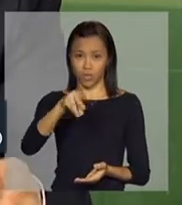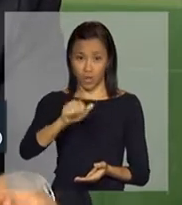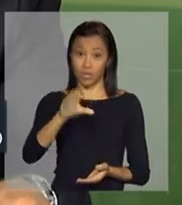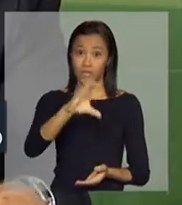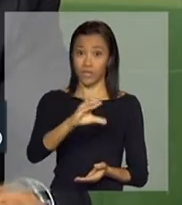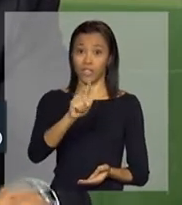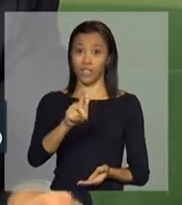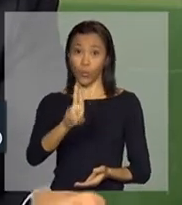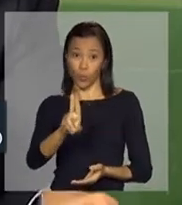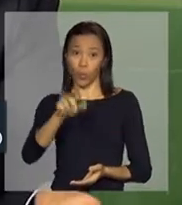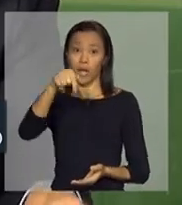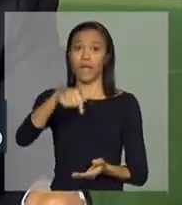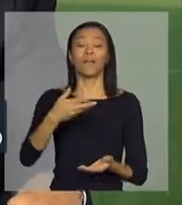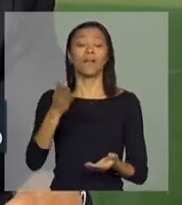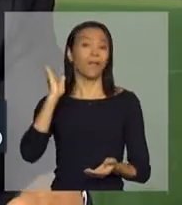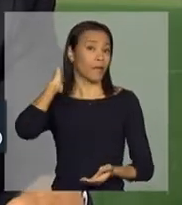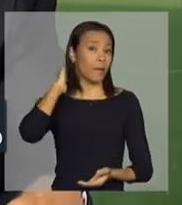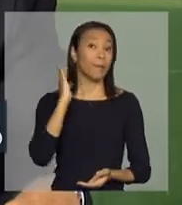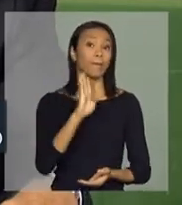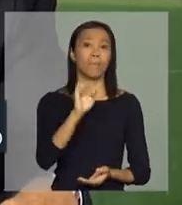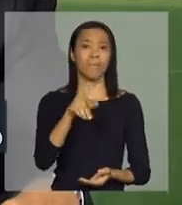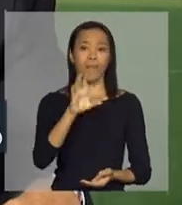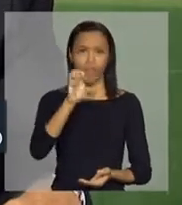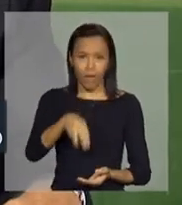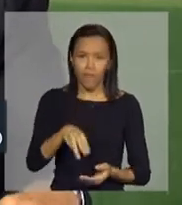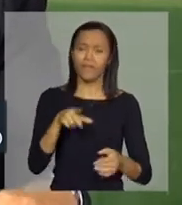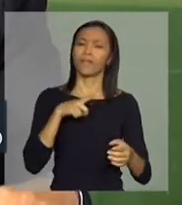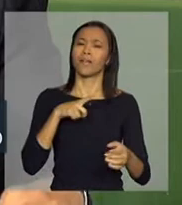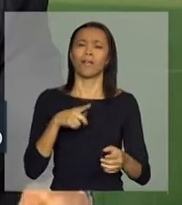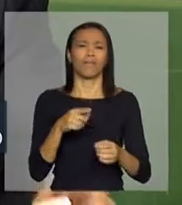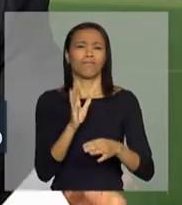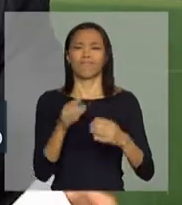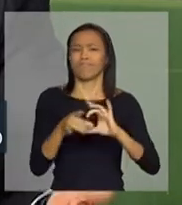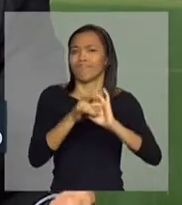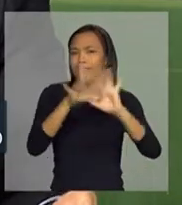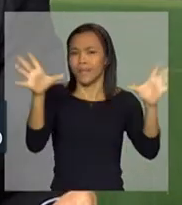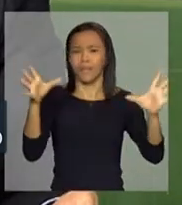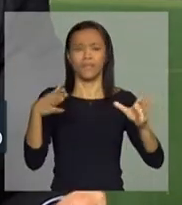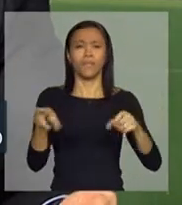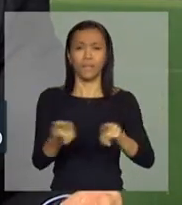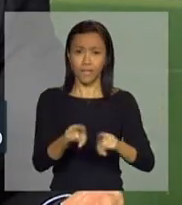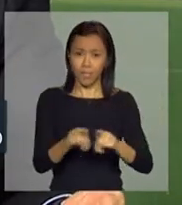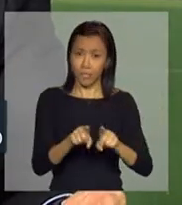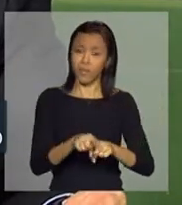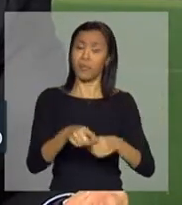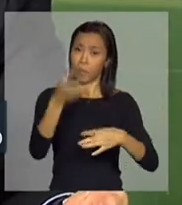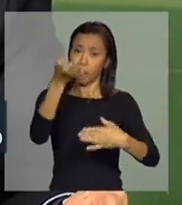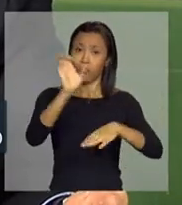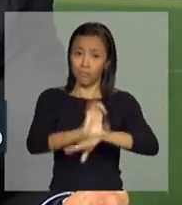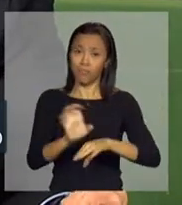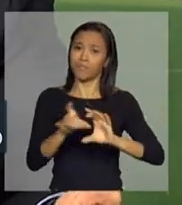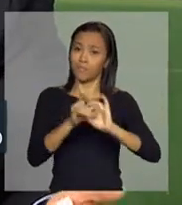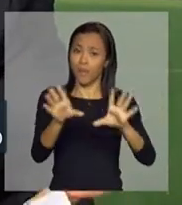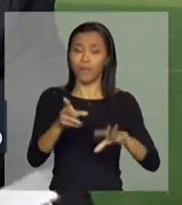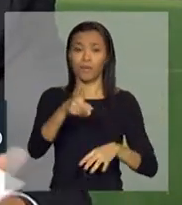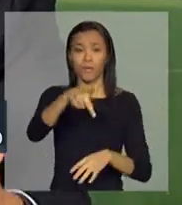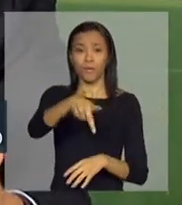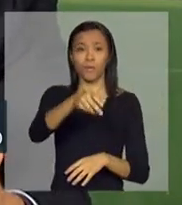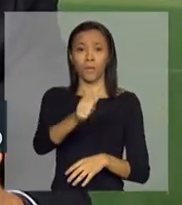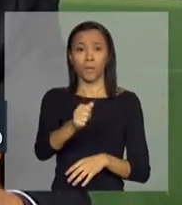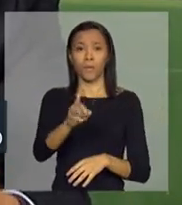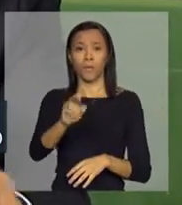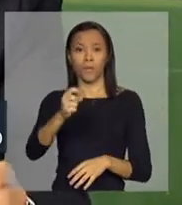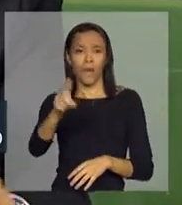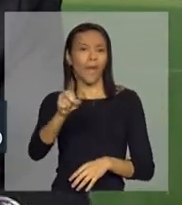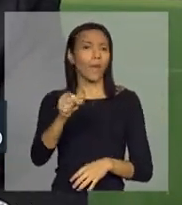à disposição evidentemente e dos Municípios paraenses e do próprio Estado do Pará para a